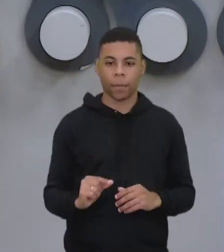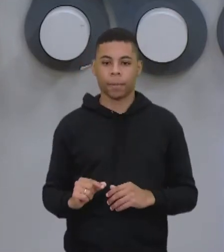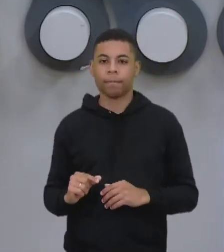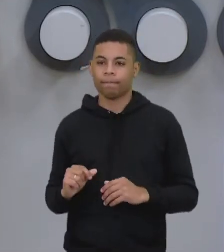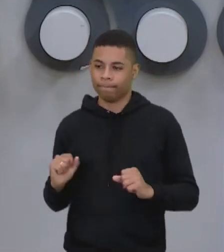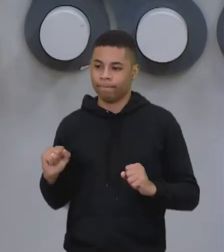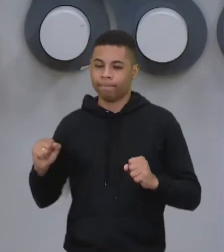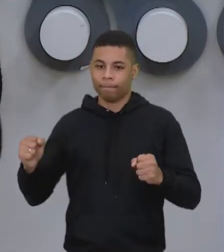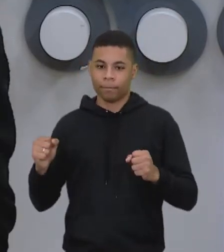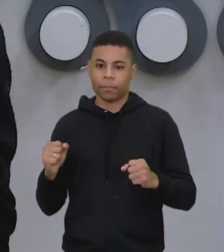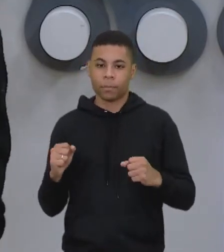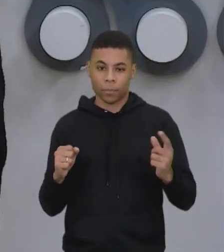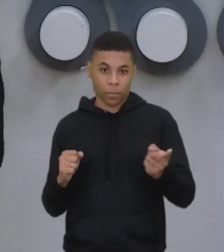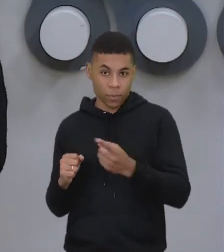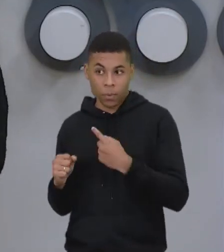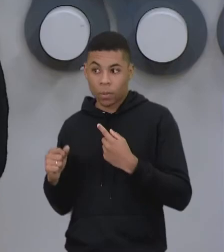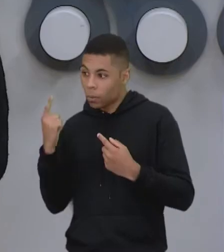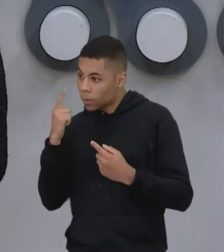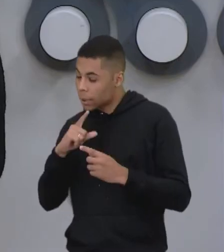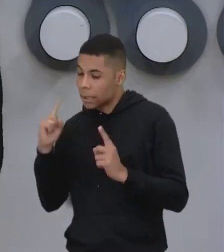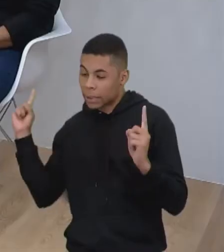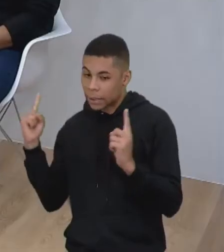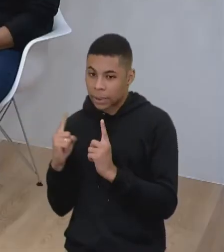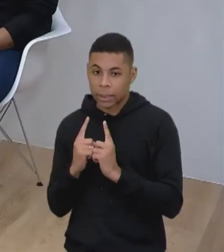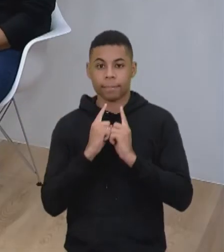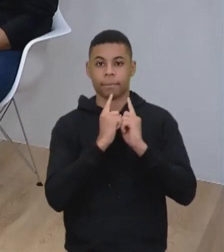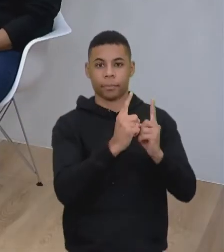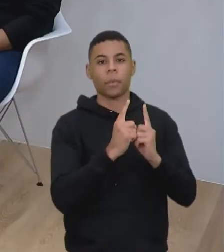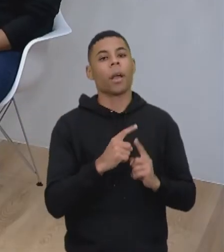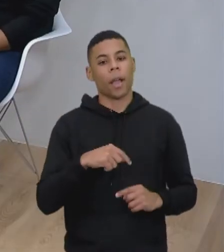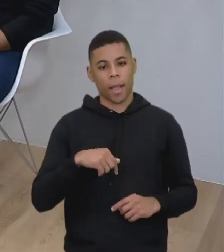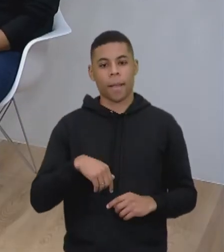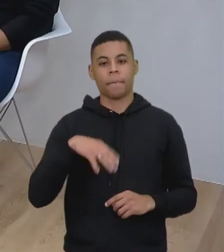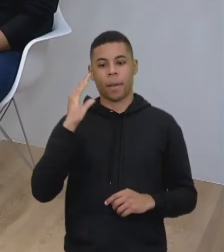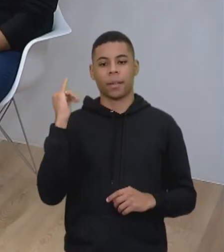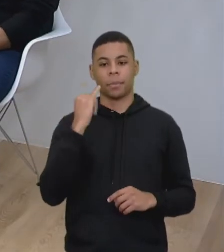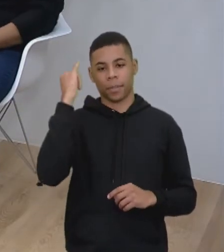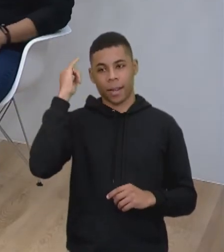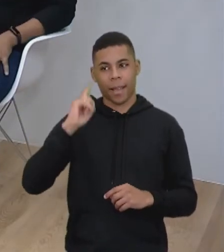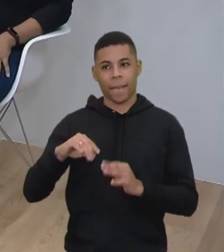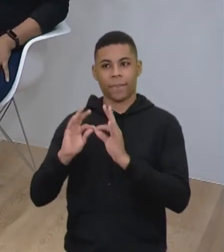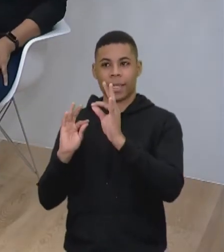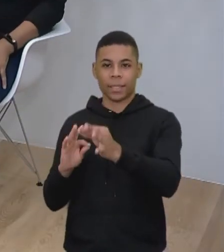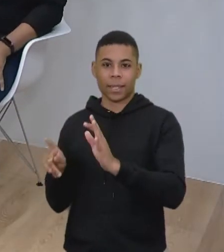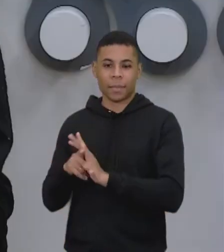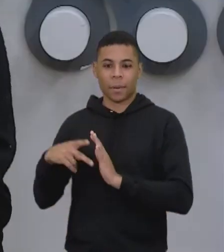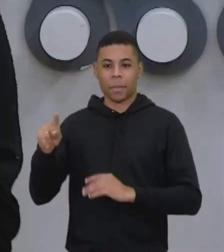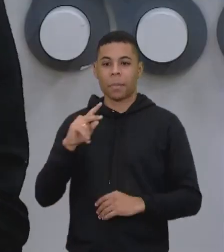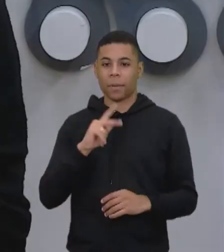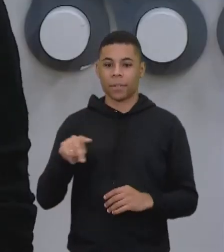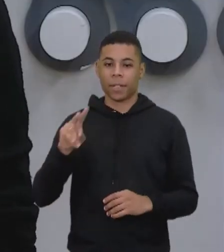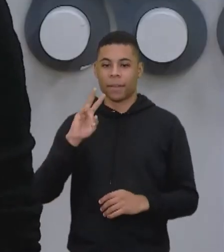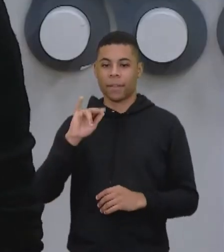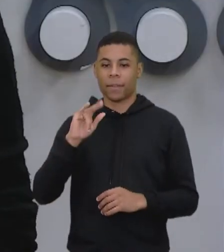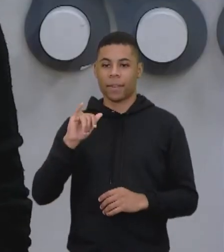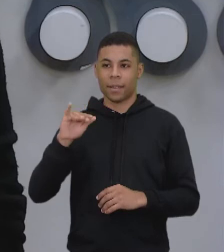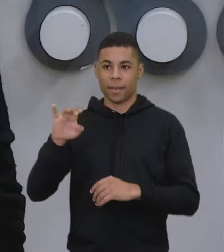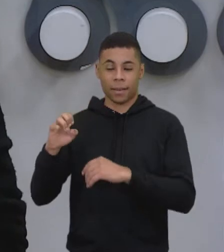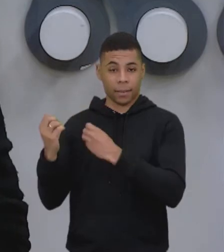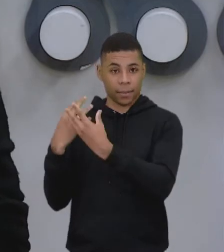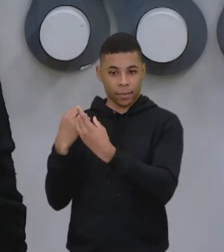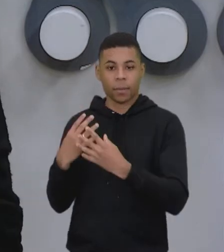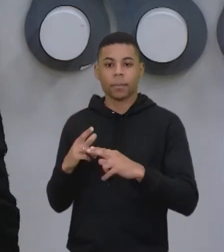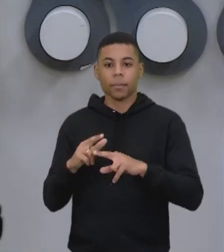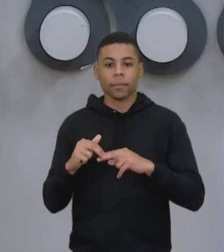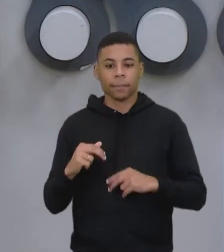isso aí se encaixa, mais eficiente é, né? Exato. Isso é uma lei da física. Eu aprendi isso recentemente. A professora Viviane me passou isso.